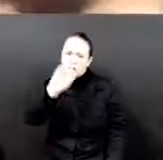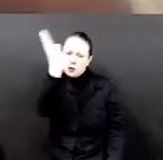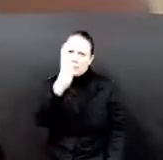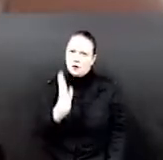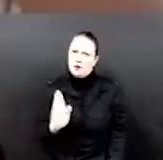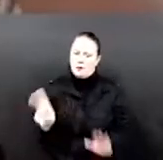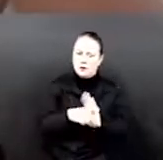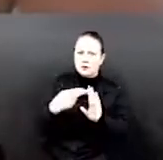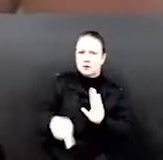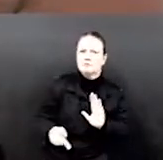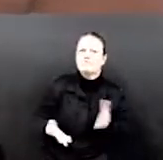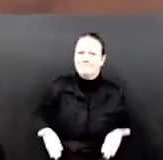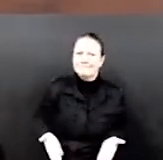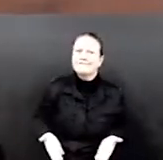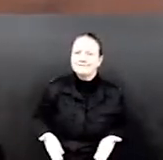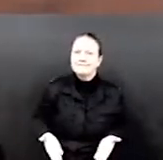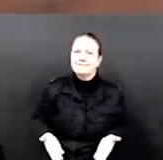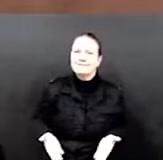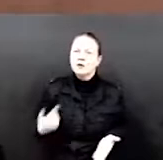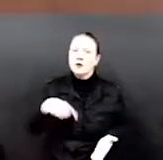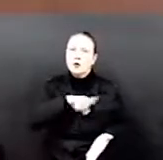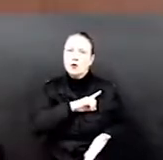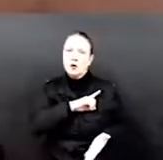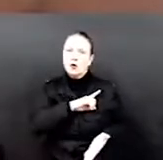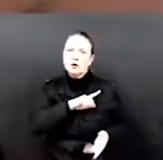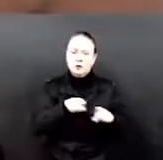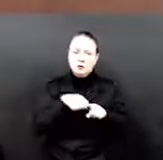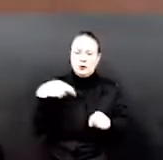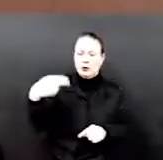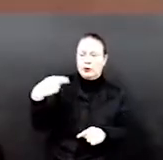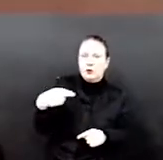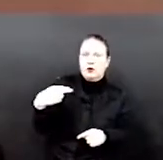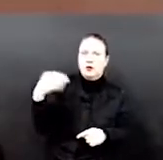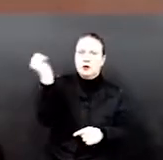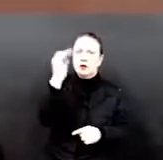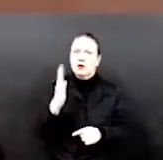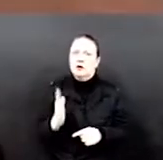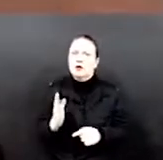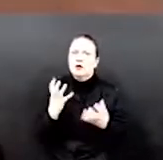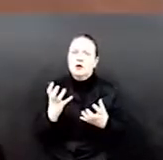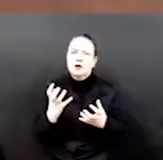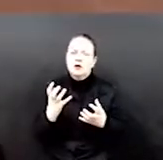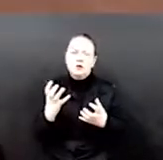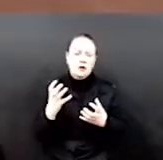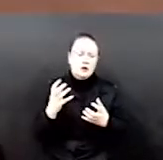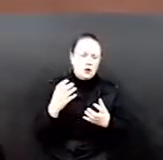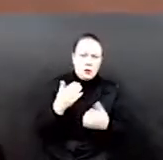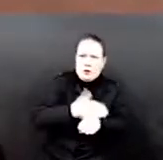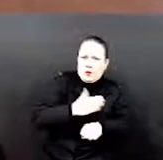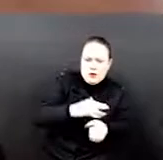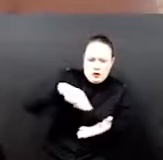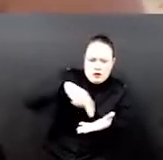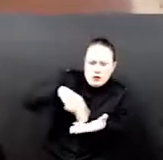brasileira, em essência, né, para ser uma artista brasileira, para fazer alguma coisa que fosse uma dança,